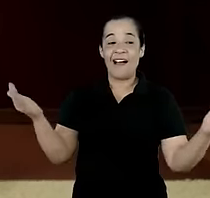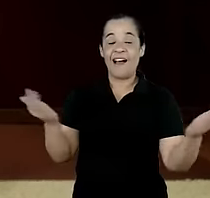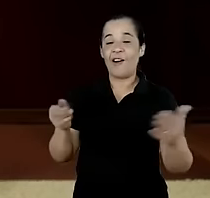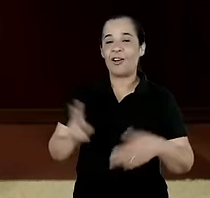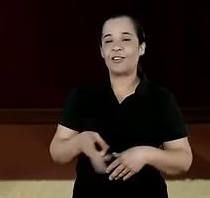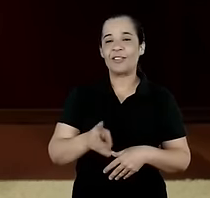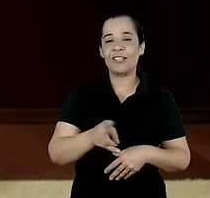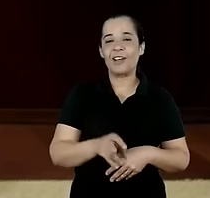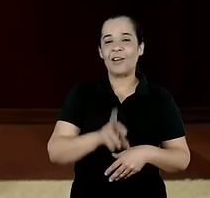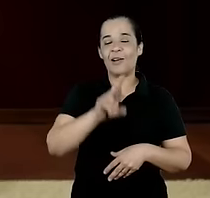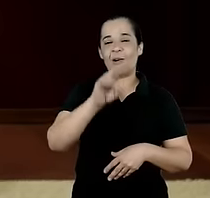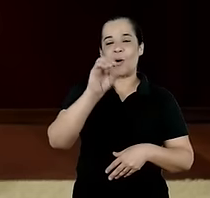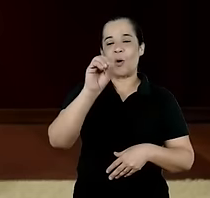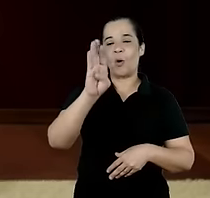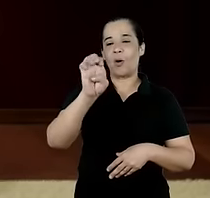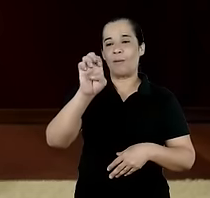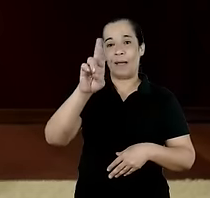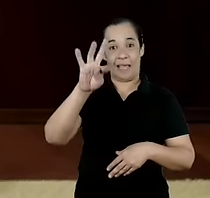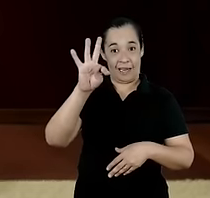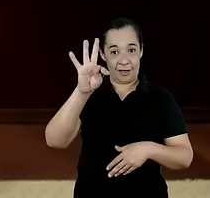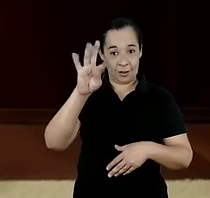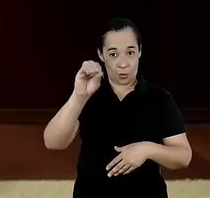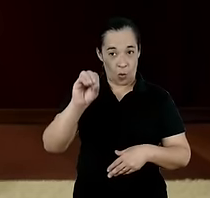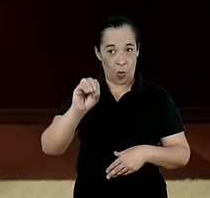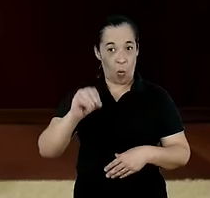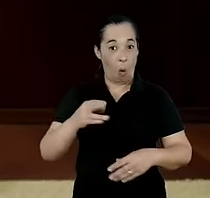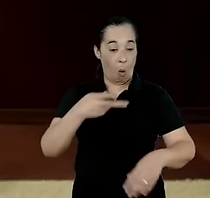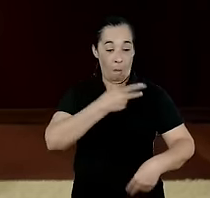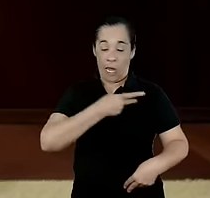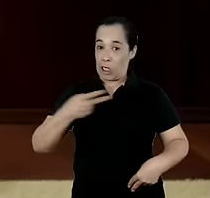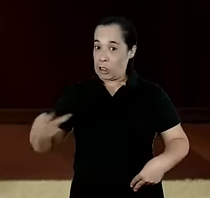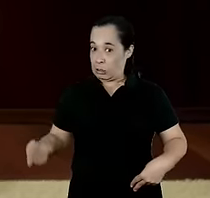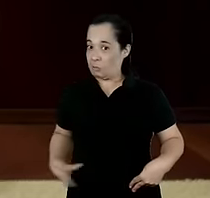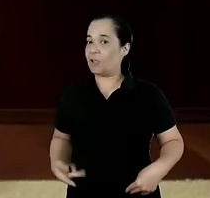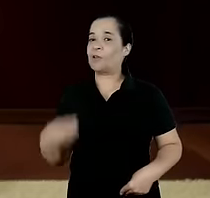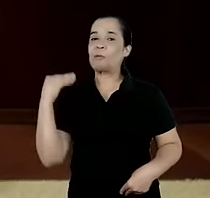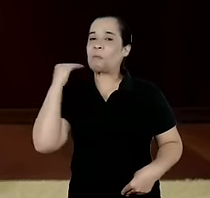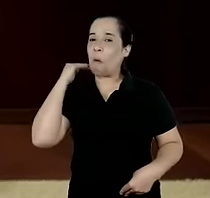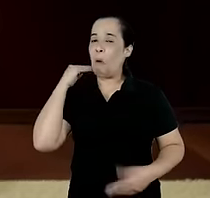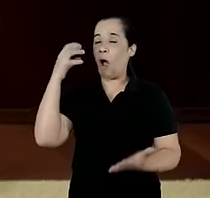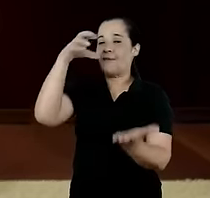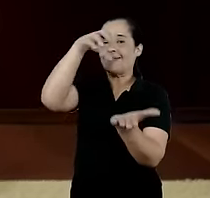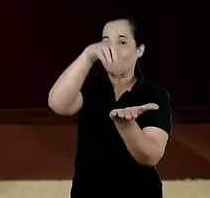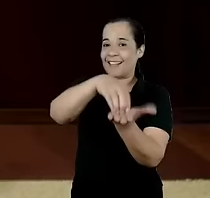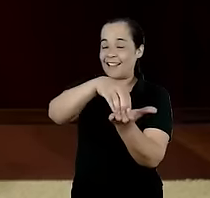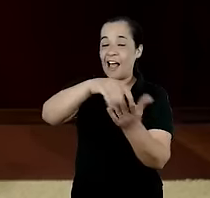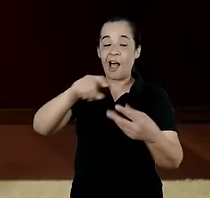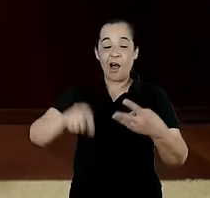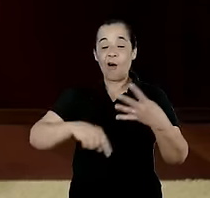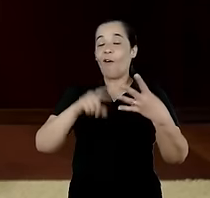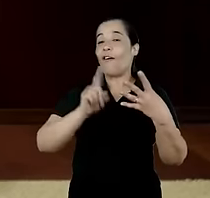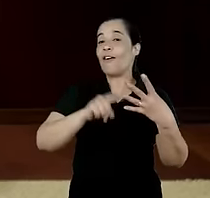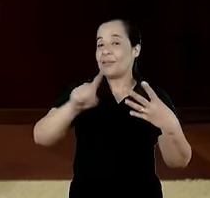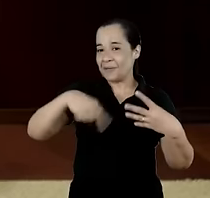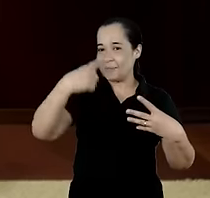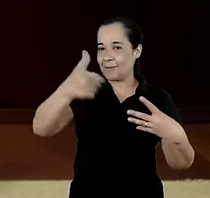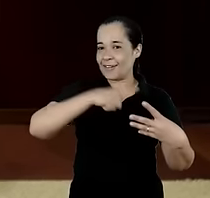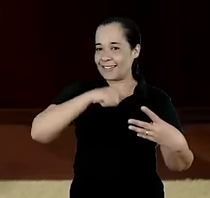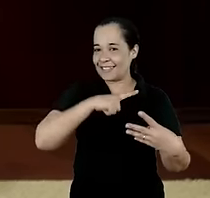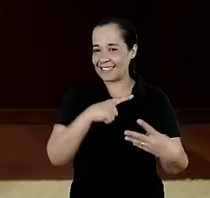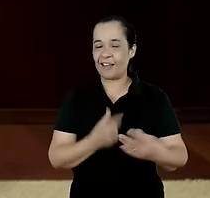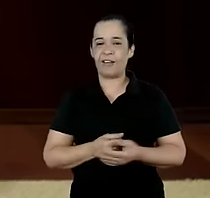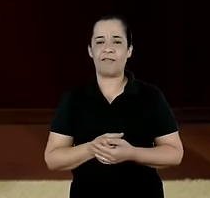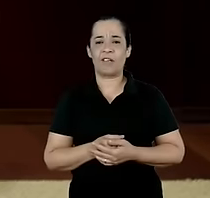Presidente do Banco Central Que honra né Que honra e logo por na sequência a gente teve Depois disso a gente teve ali